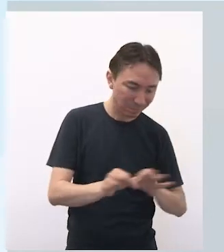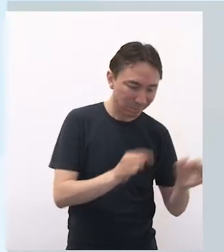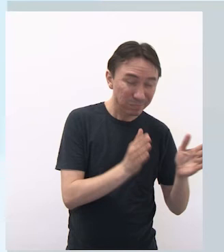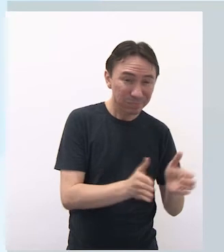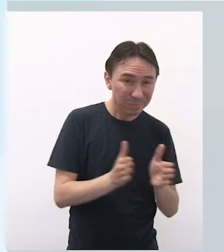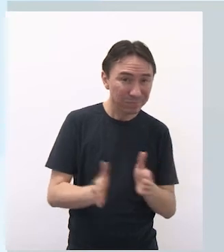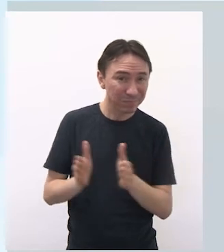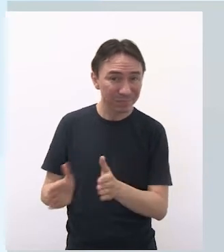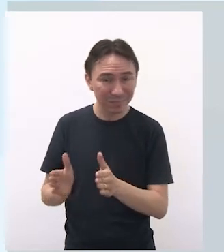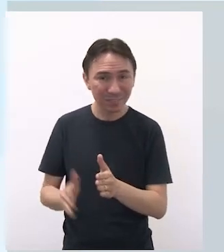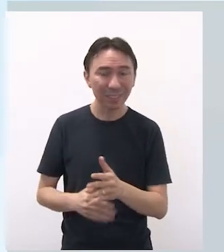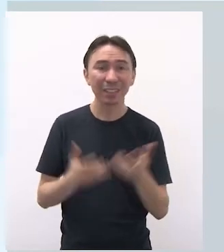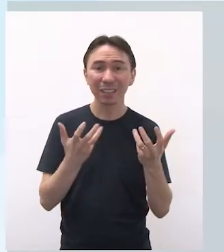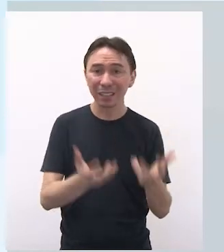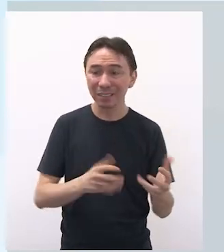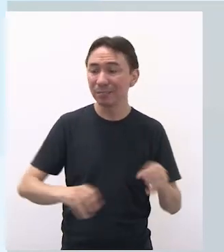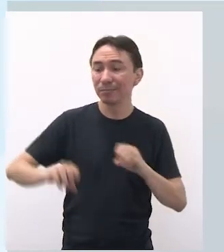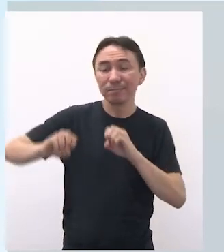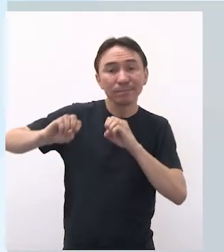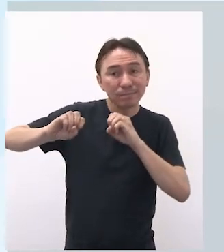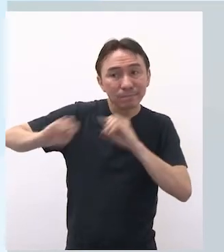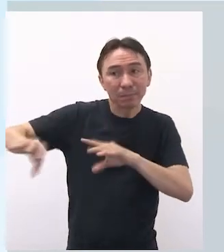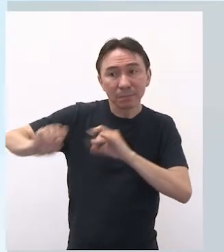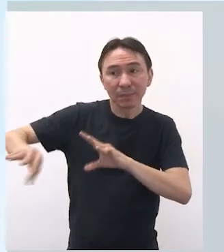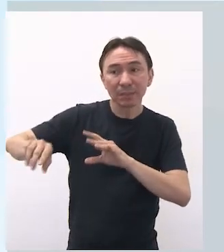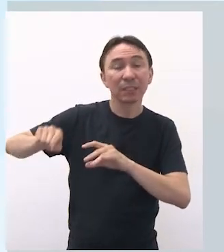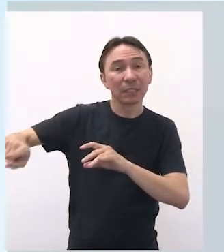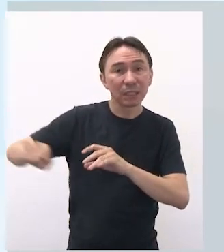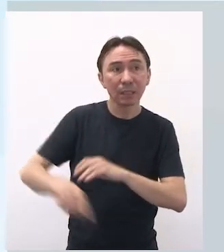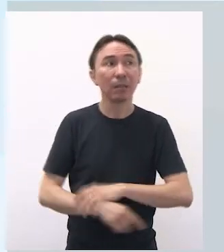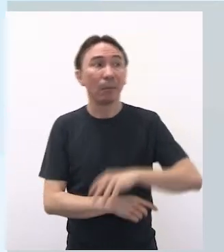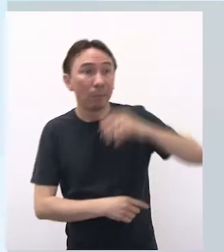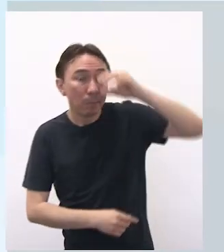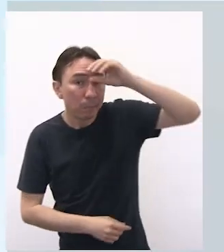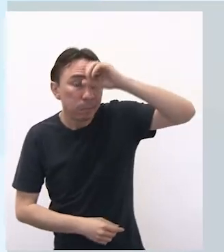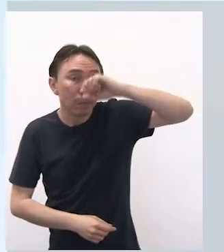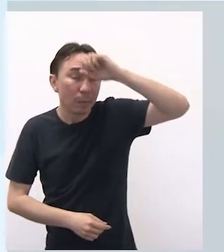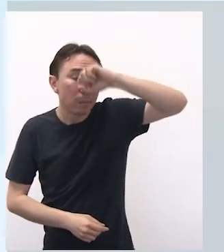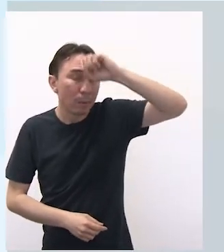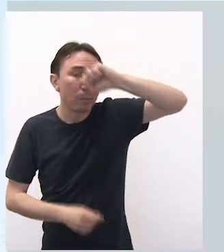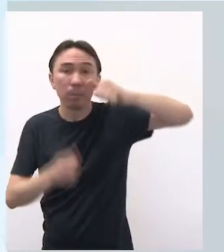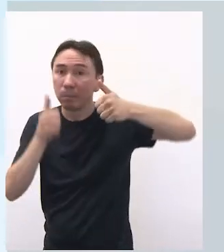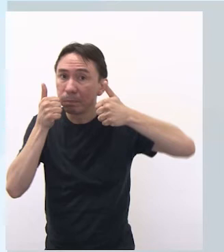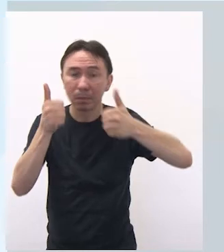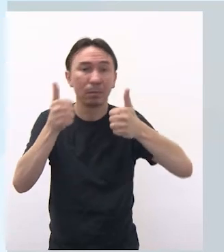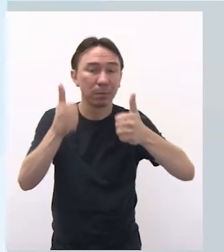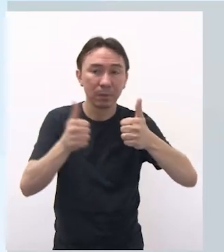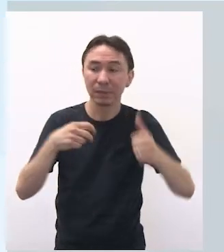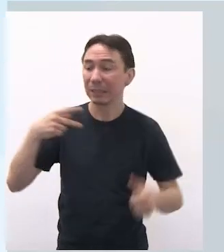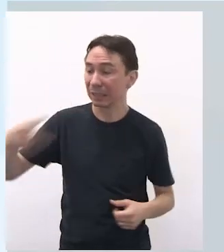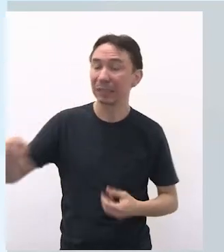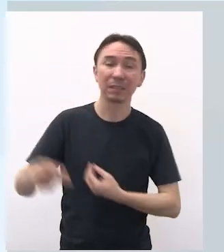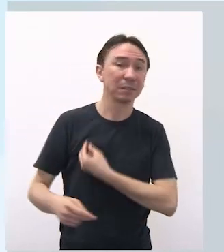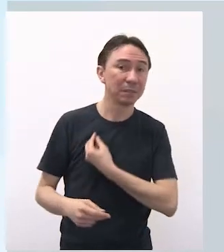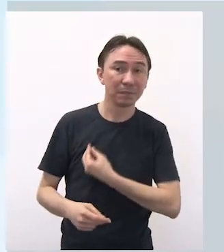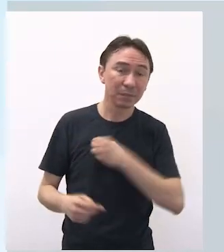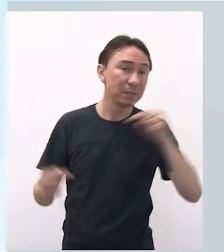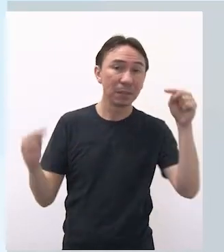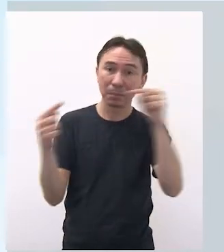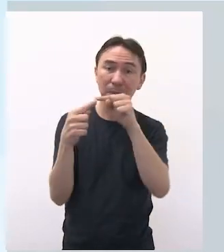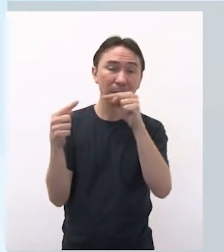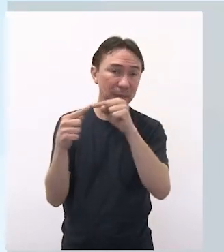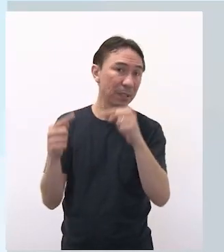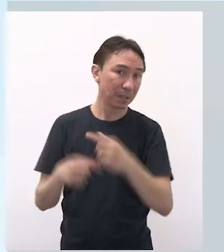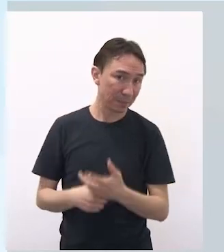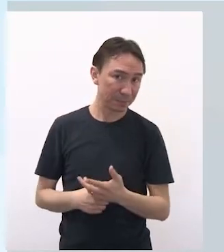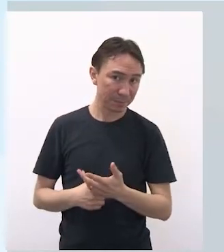ensino que traduz uma aprendizagem significativa, uma aprendizagem que vai fazer sentido. Através de uma aprendizagem que eu garanto